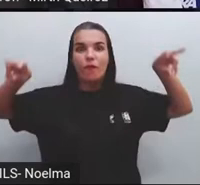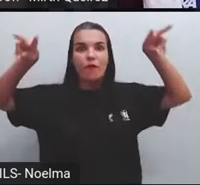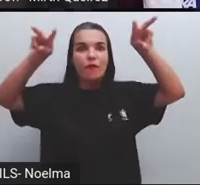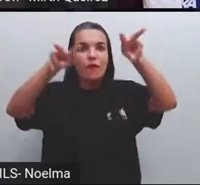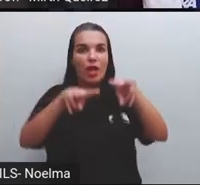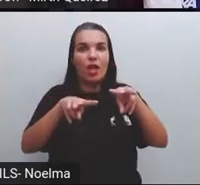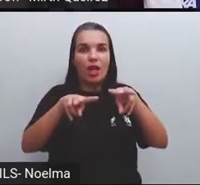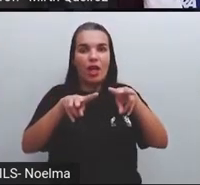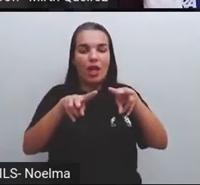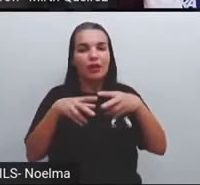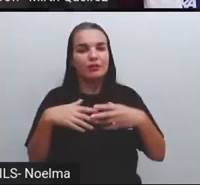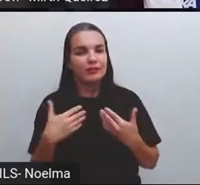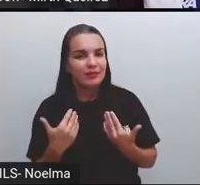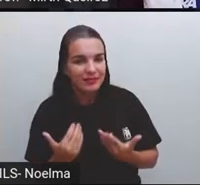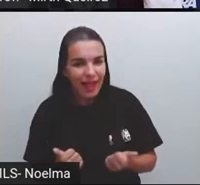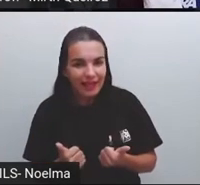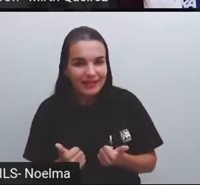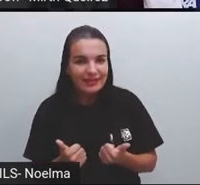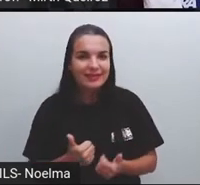certo?